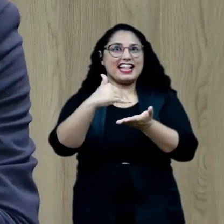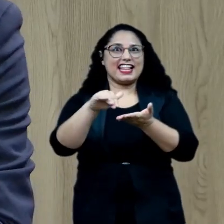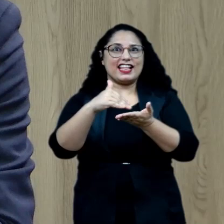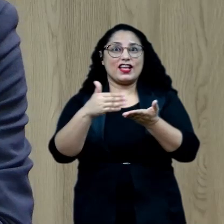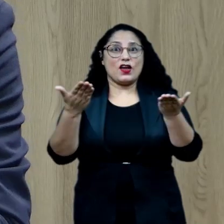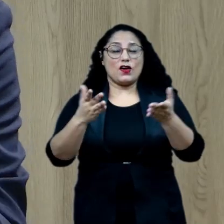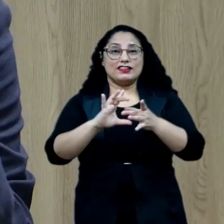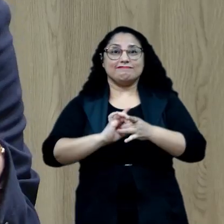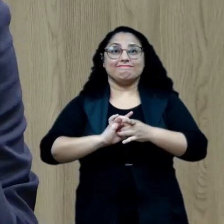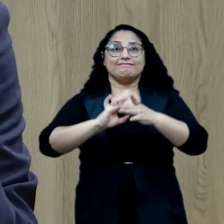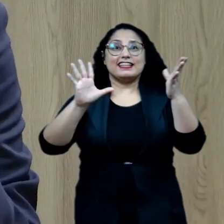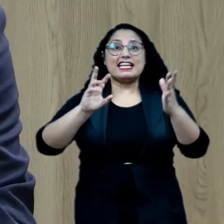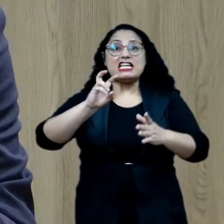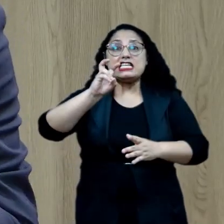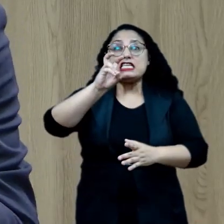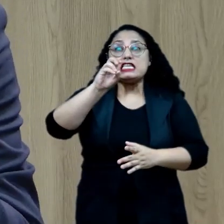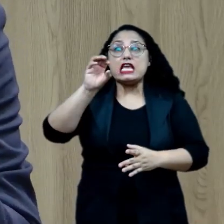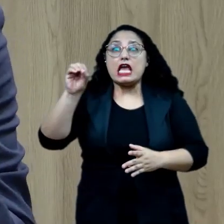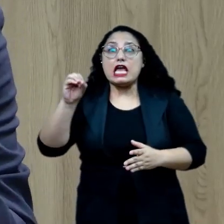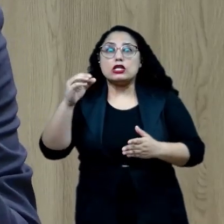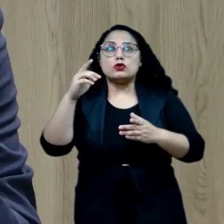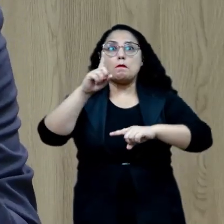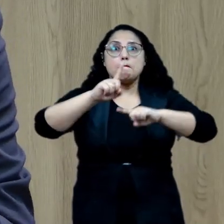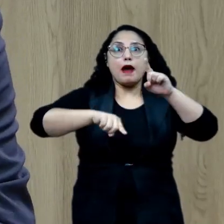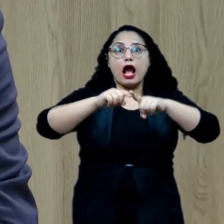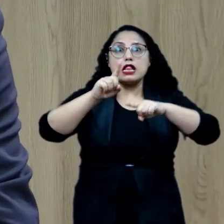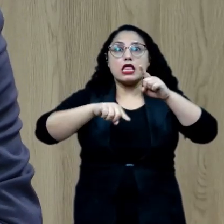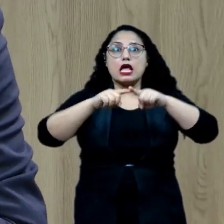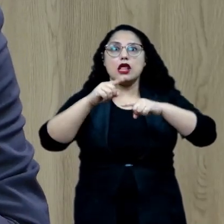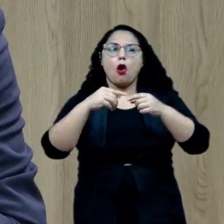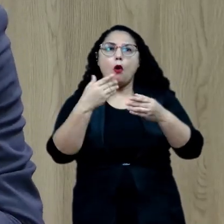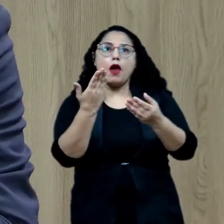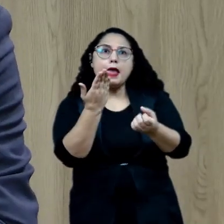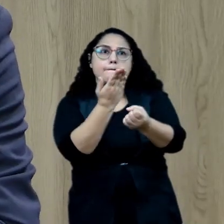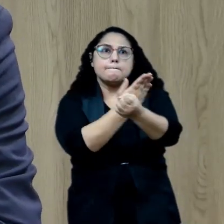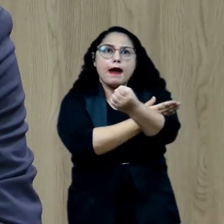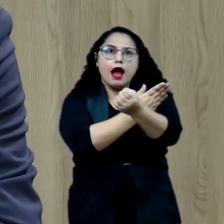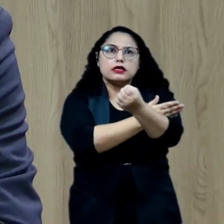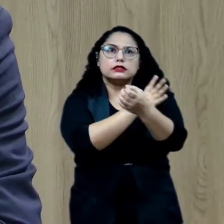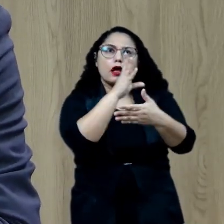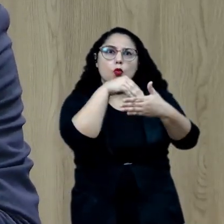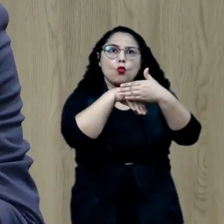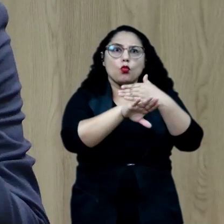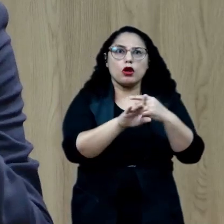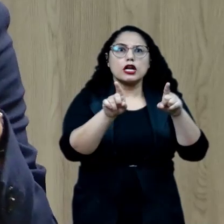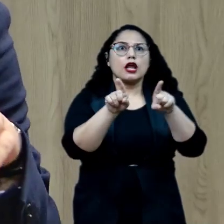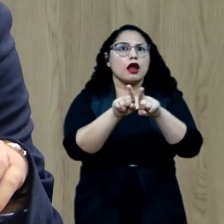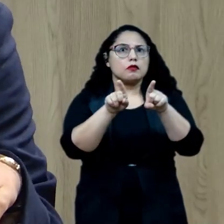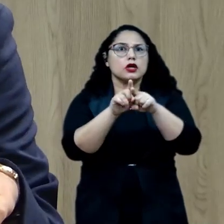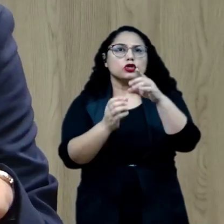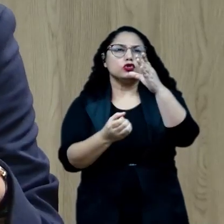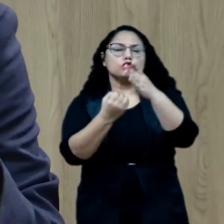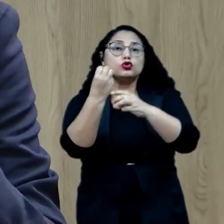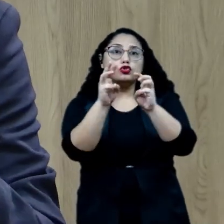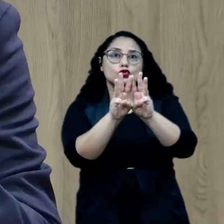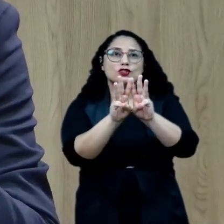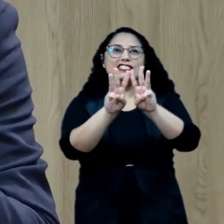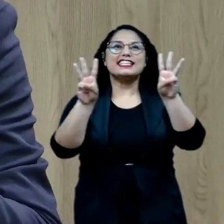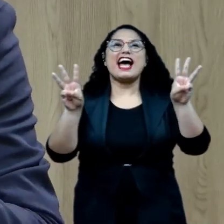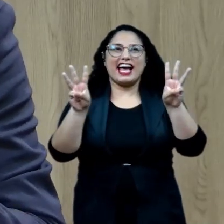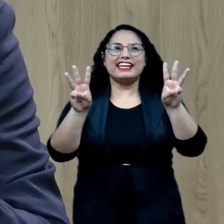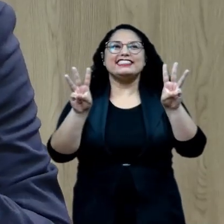hoje dispõe de mais de 500 materiais catalogados em pastas. Dali surge também um